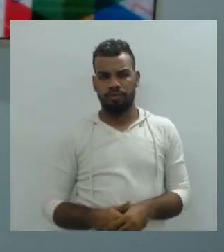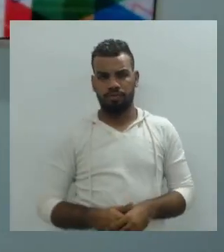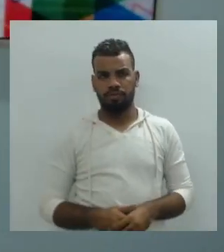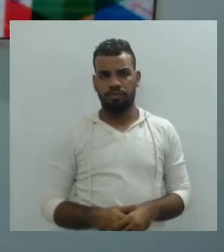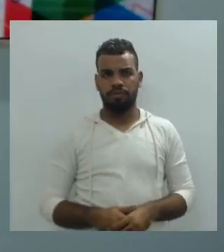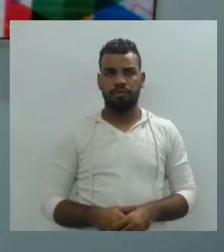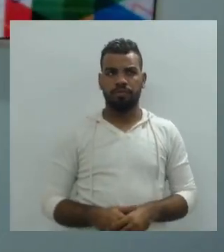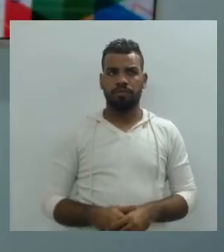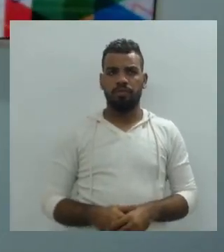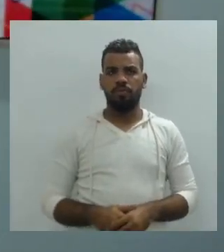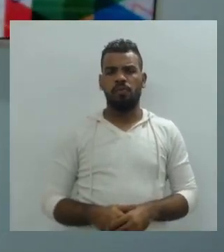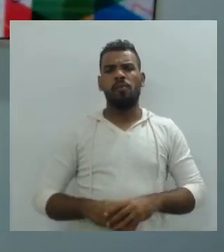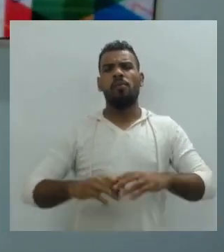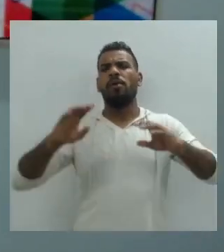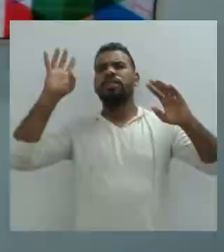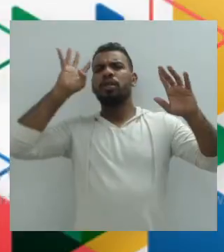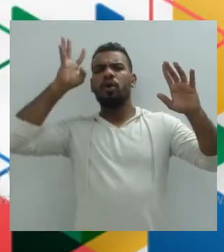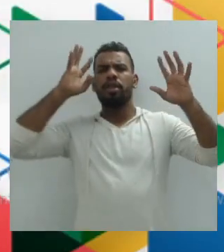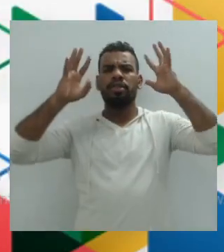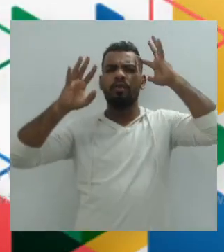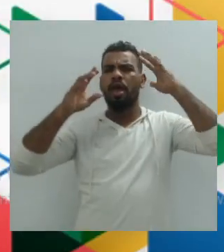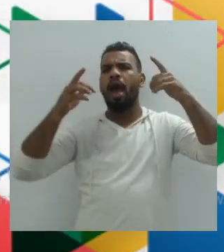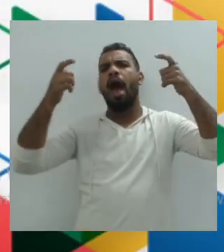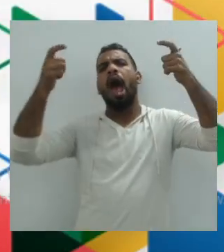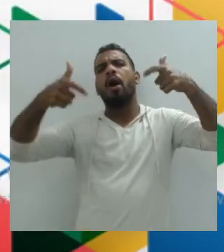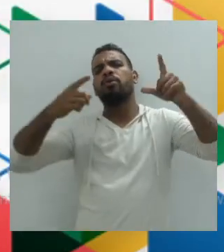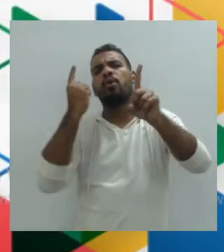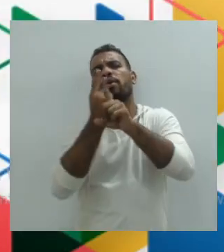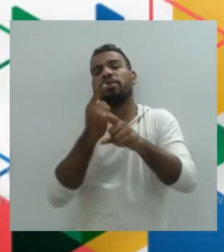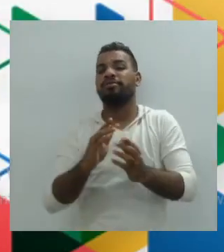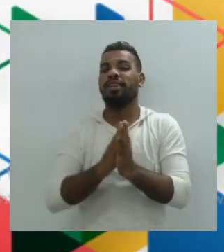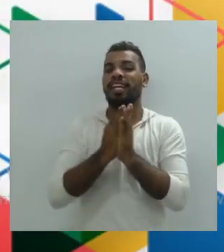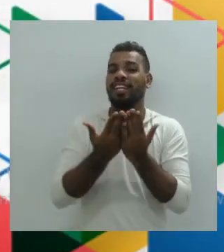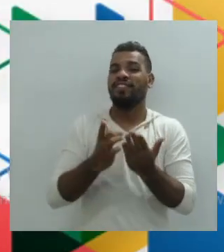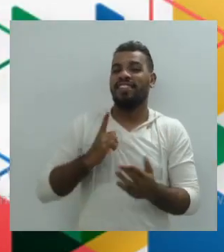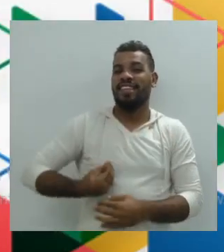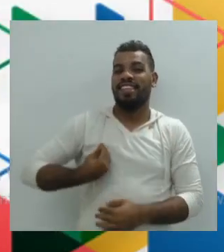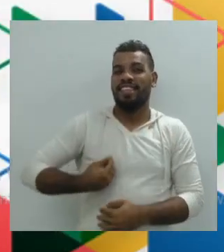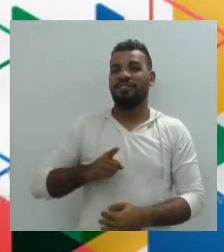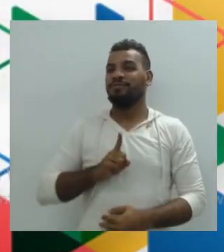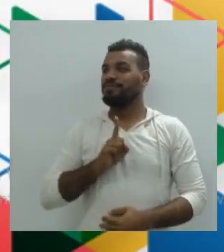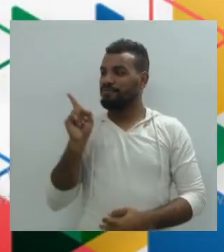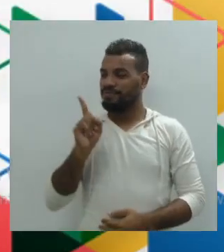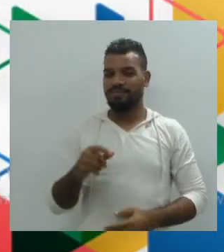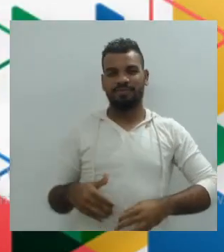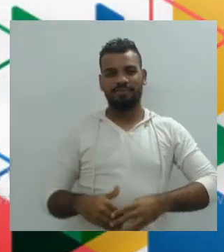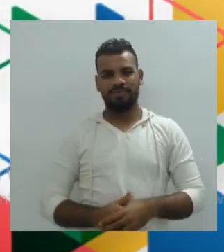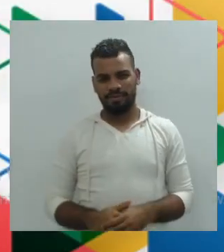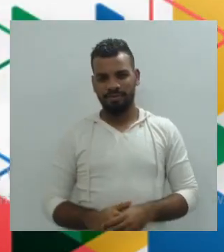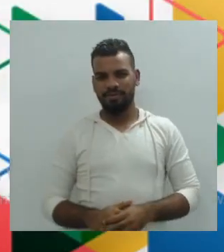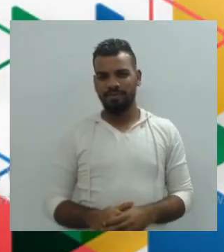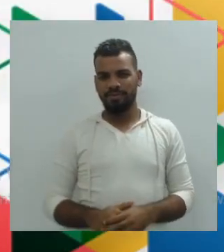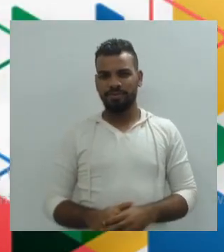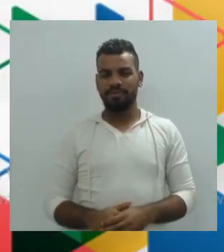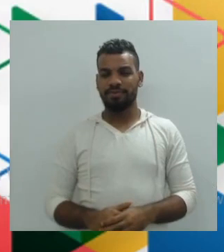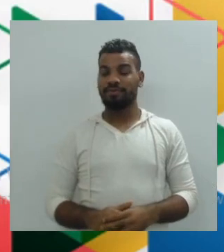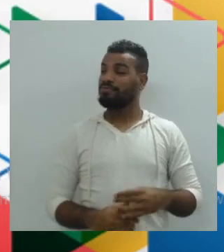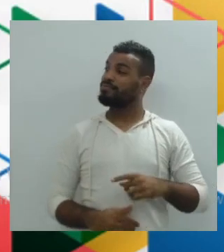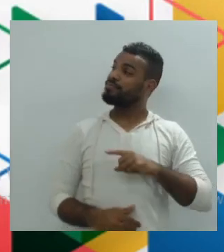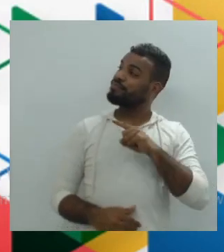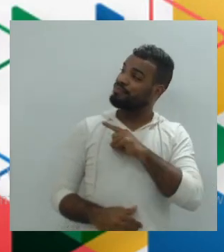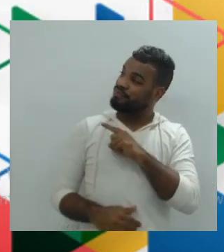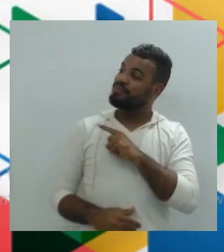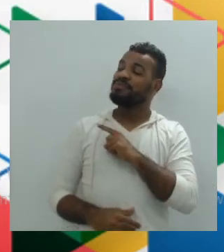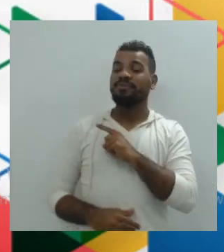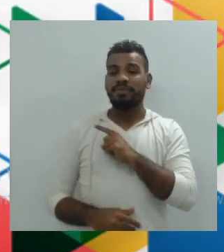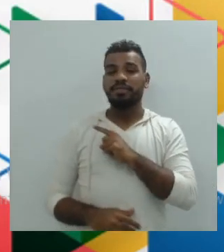onde estão essas teorias de Darwin, Pimpão? Estão no livro que o Robertão acabou de jogar na sua tela. Esta foi